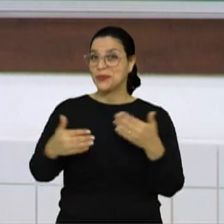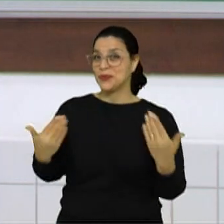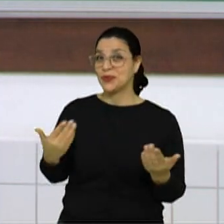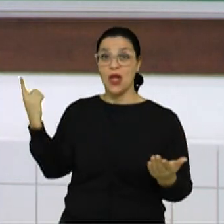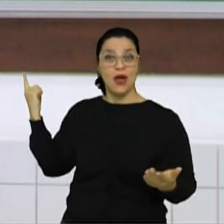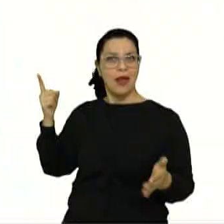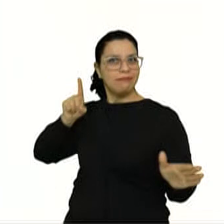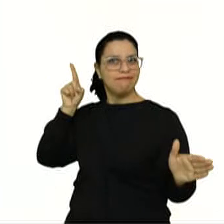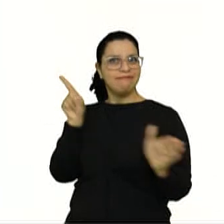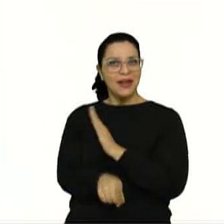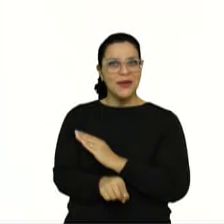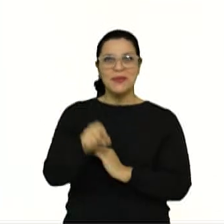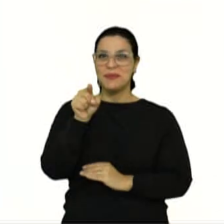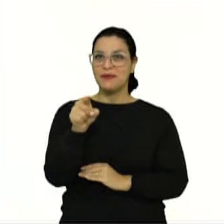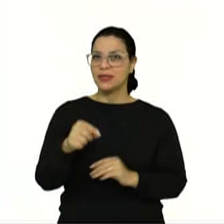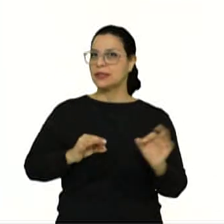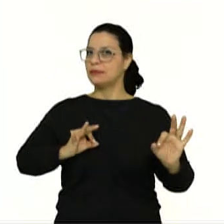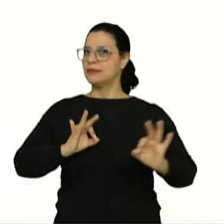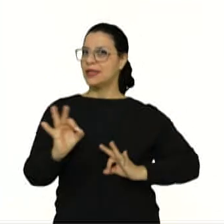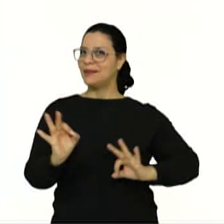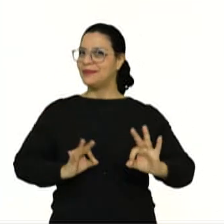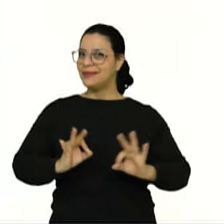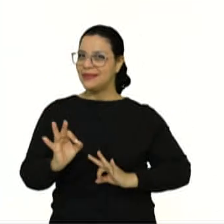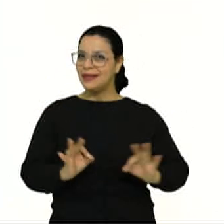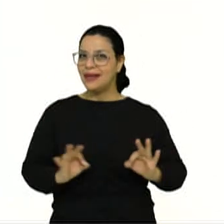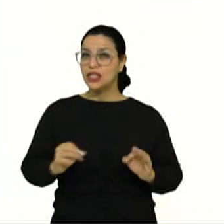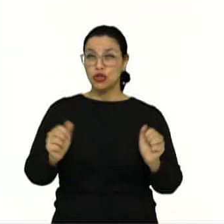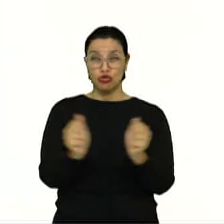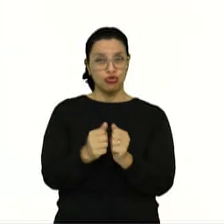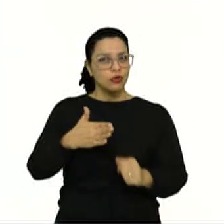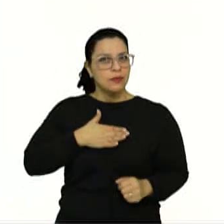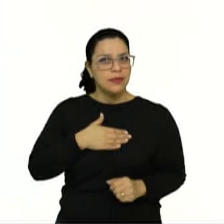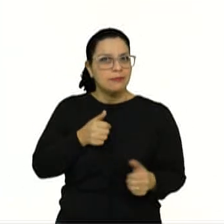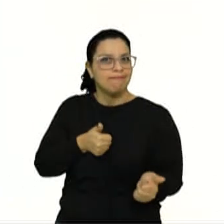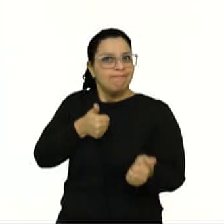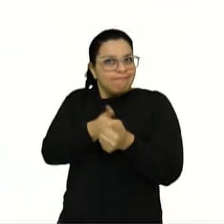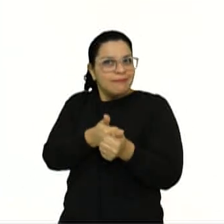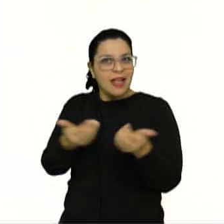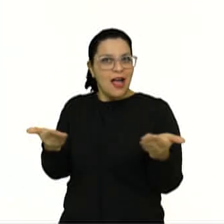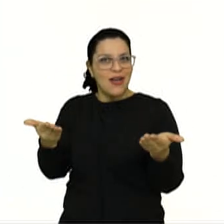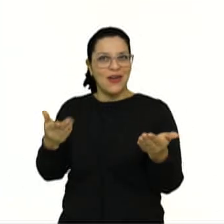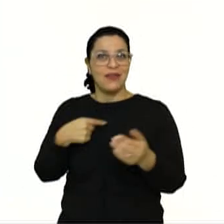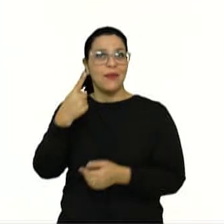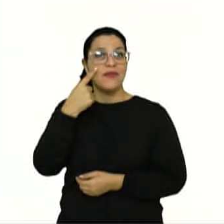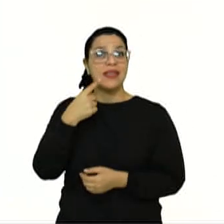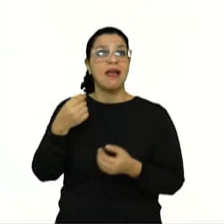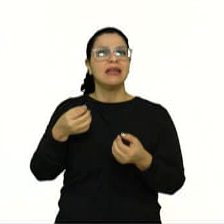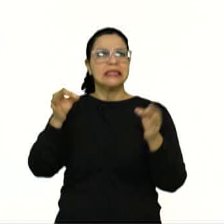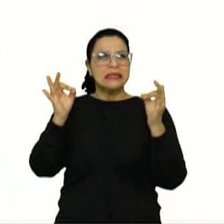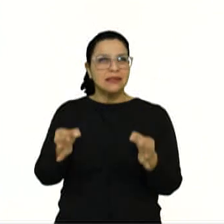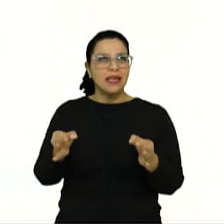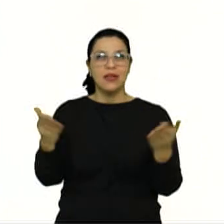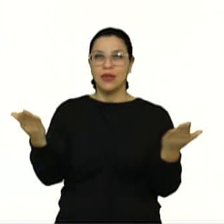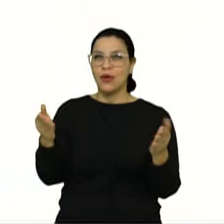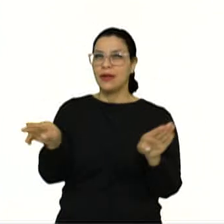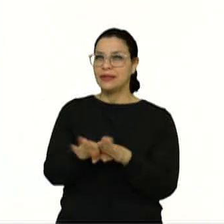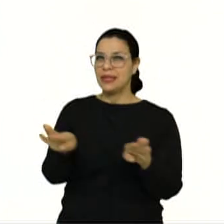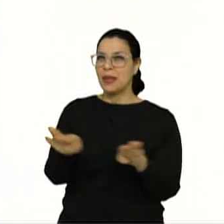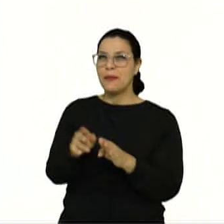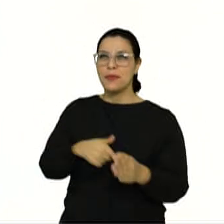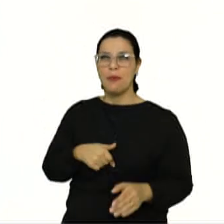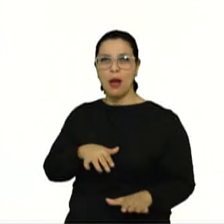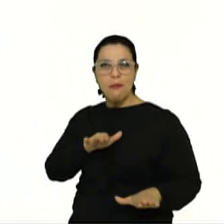Vem chegando um quiz aqui, se prepara, cola comigo e vamos lá, hein? Quem acertar essa daqui, gente, é pé